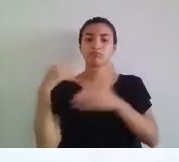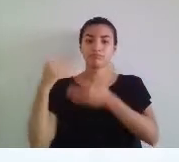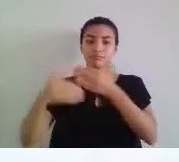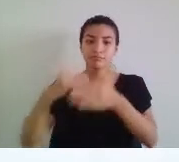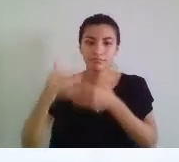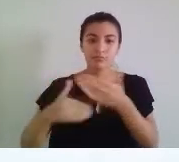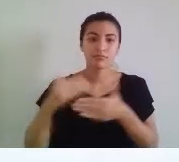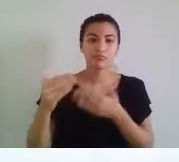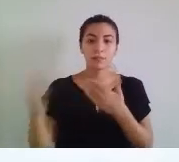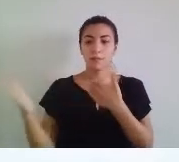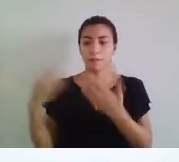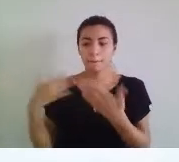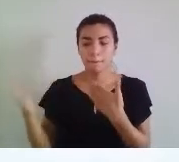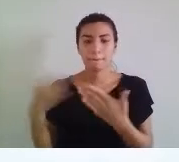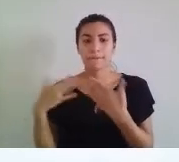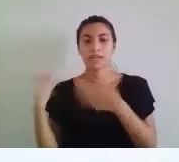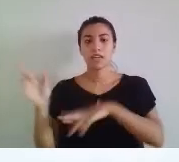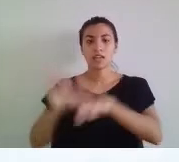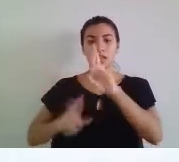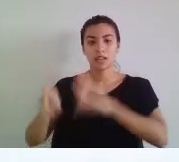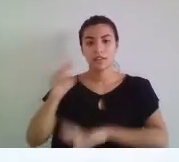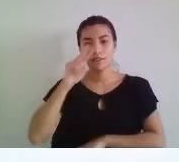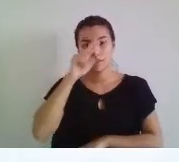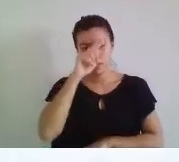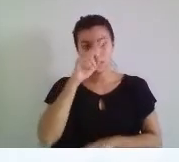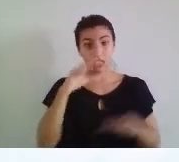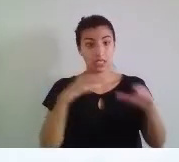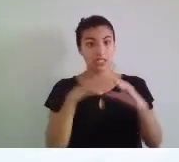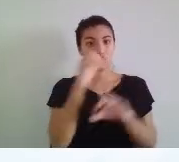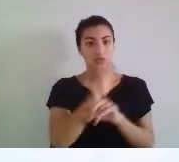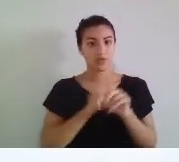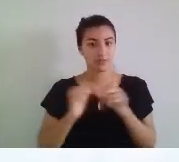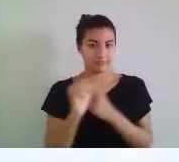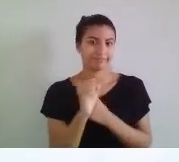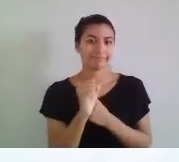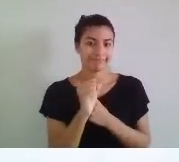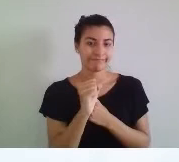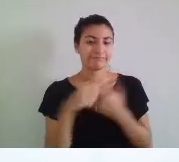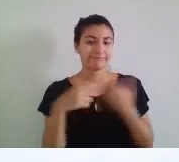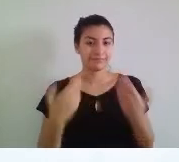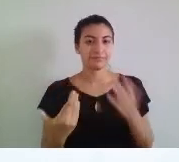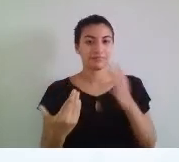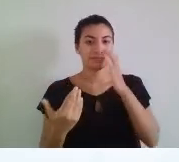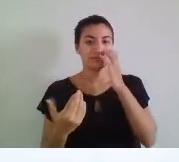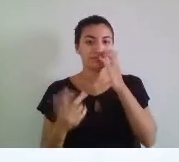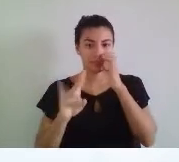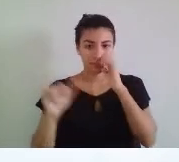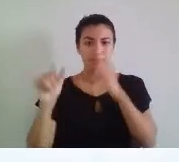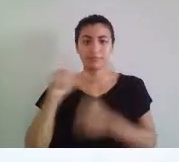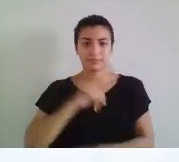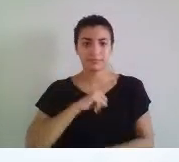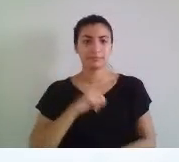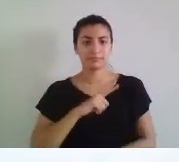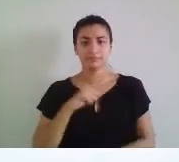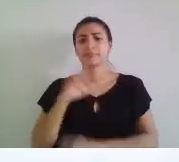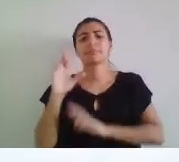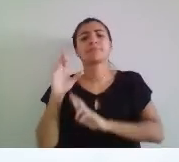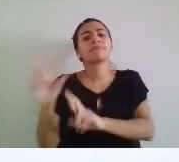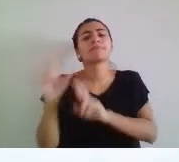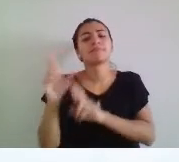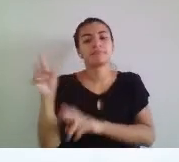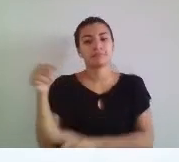dialético de correlação de forças entre classes sociais. Então, a gente vai ter, eu tenho esperança nisso,